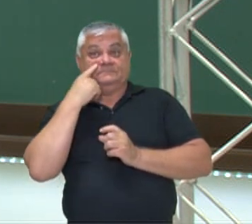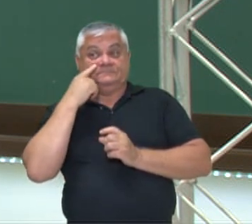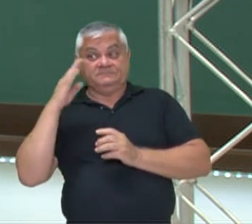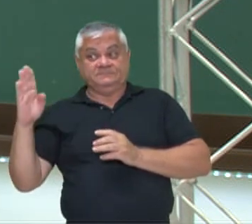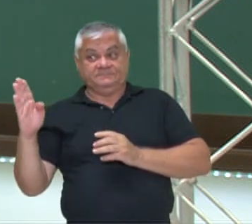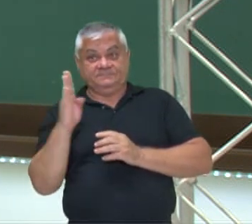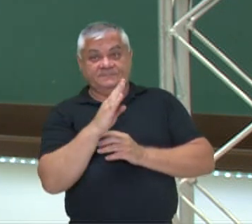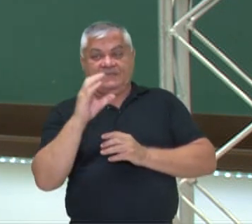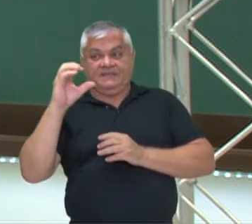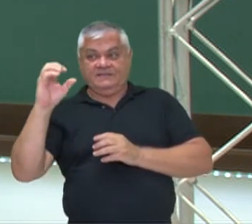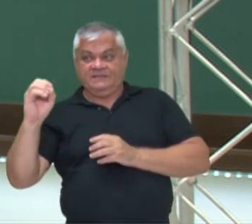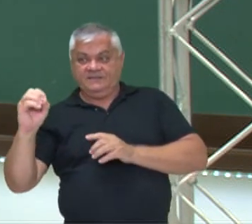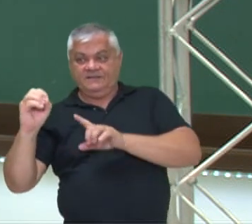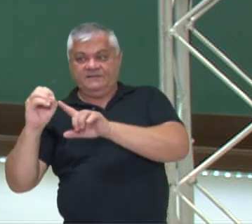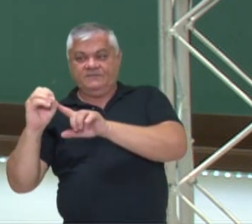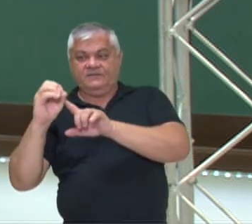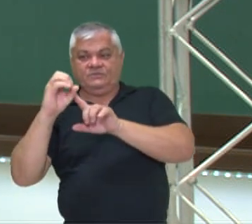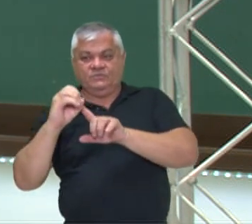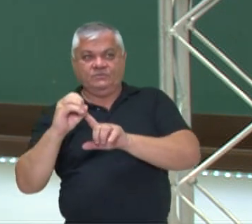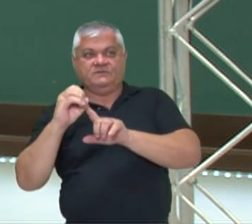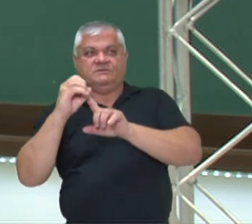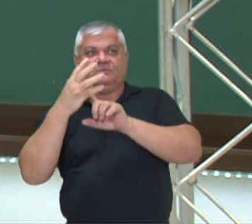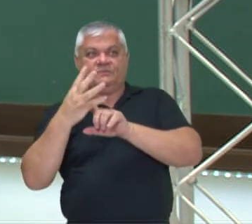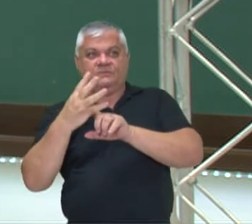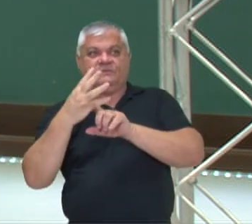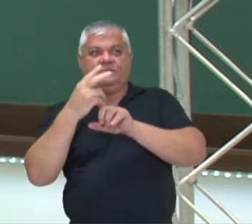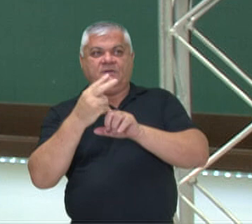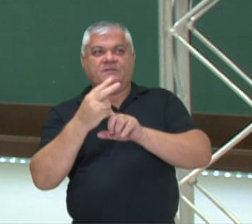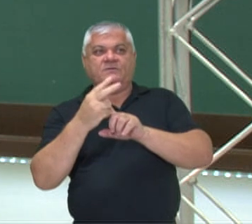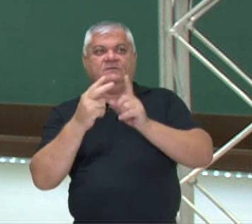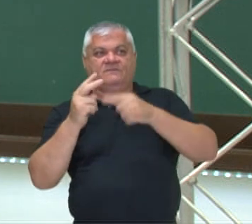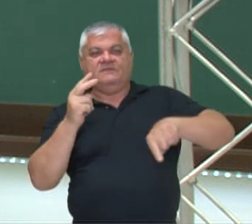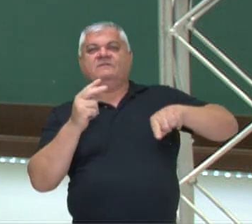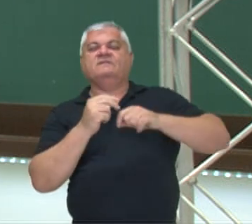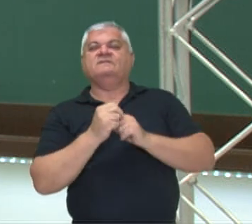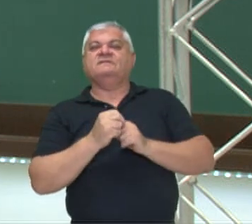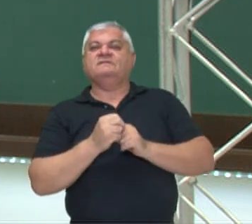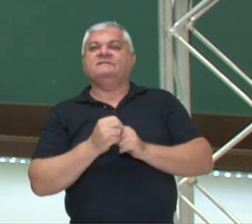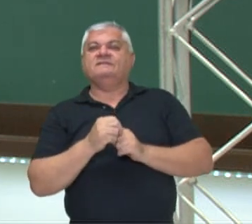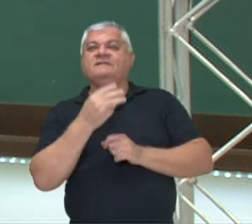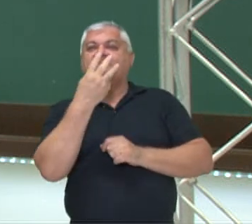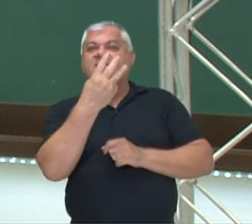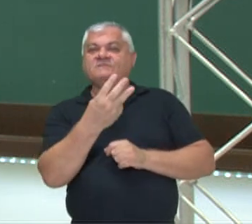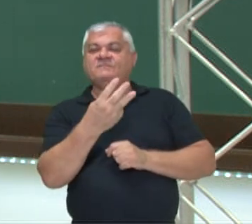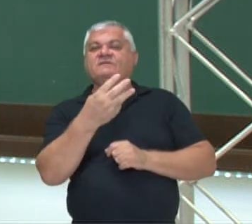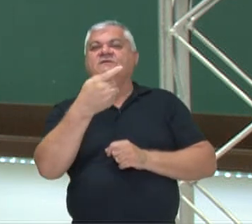Da direita para a esquerda? Uma, duas, três, quatro. Então ficou?